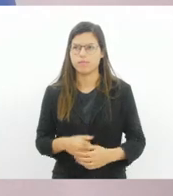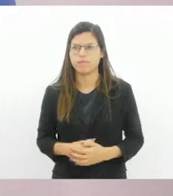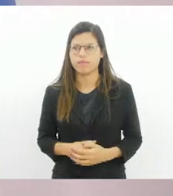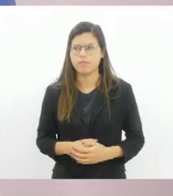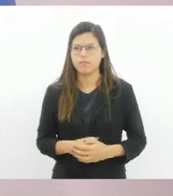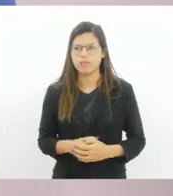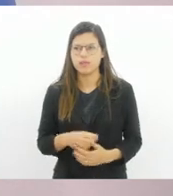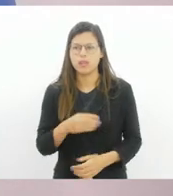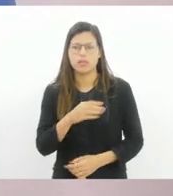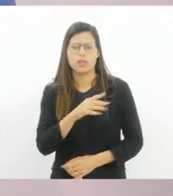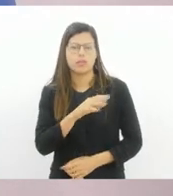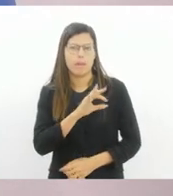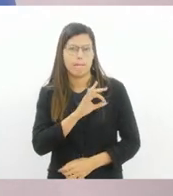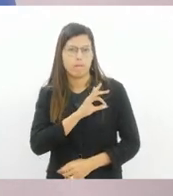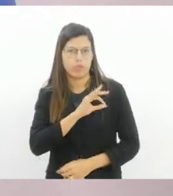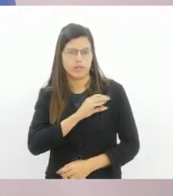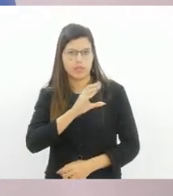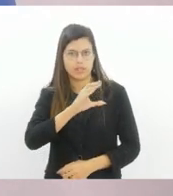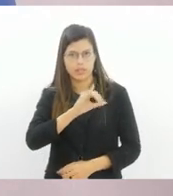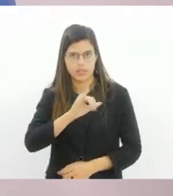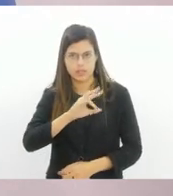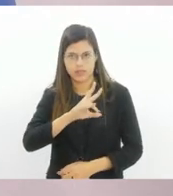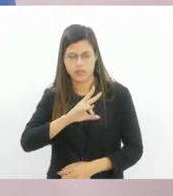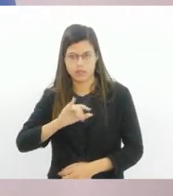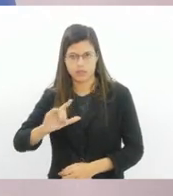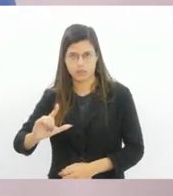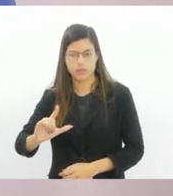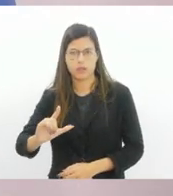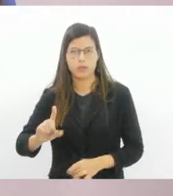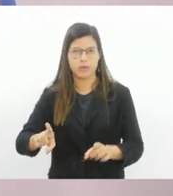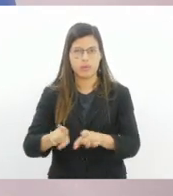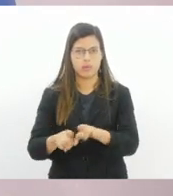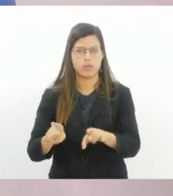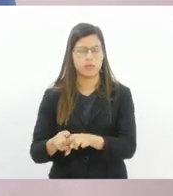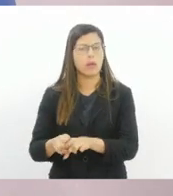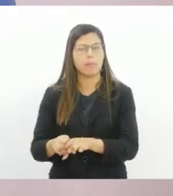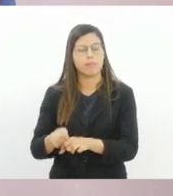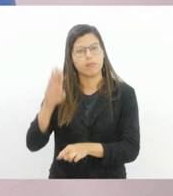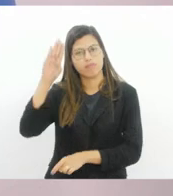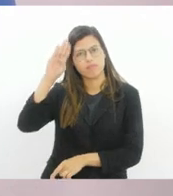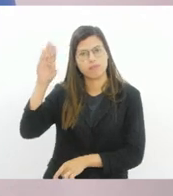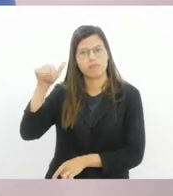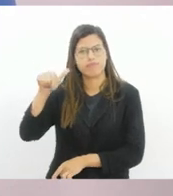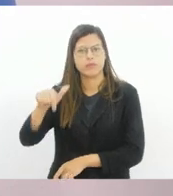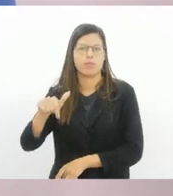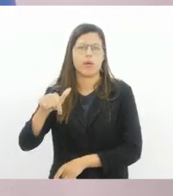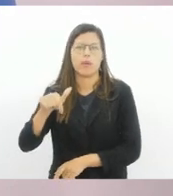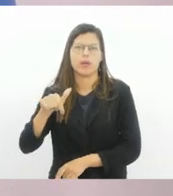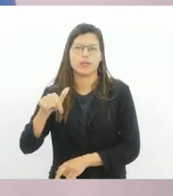da Polícia Civil, né, em especial daquelas que cuidam e daqueles que cuidam